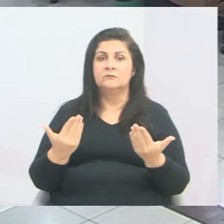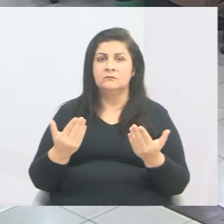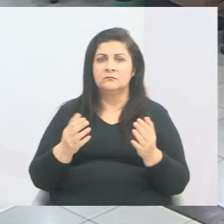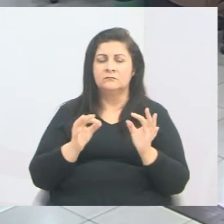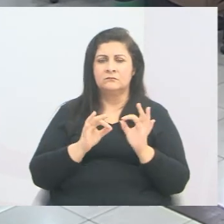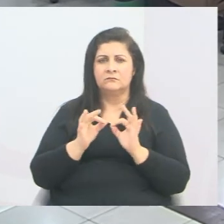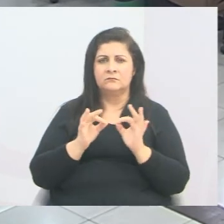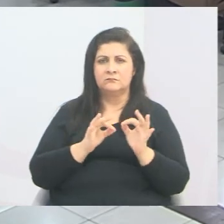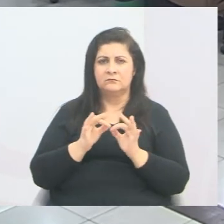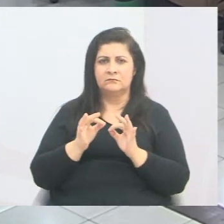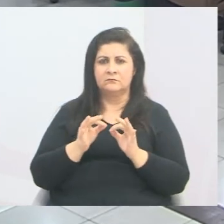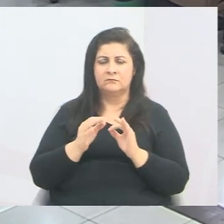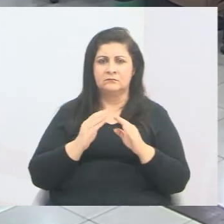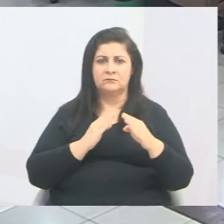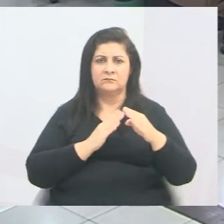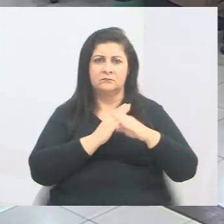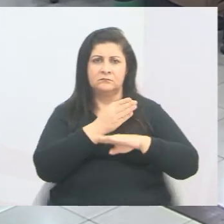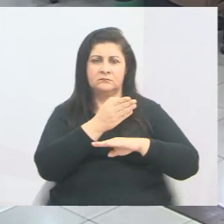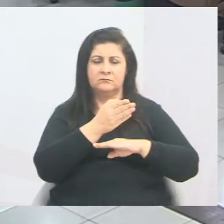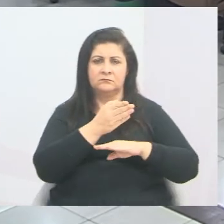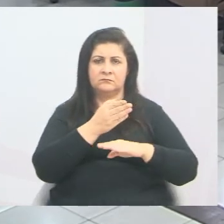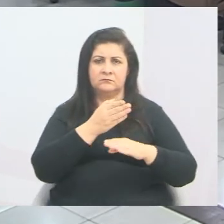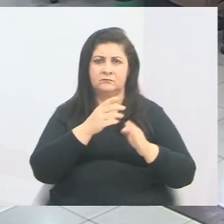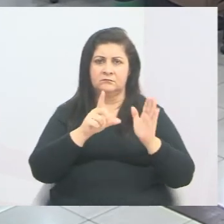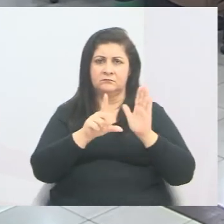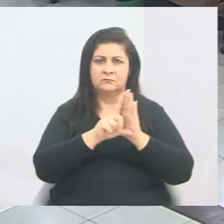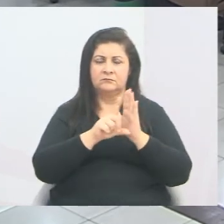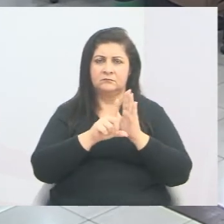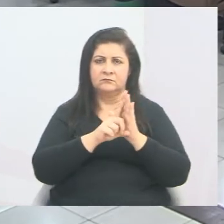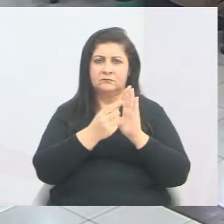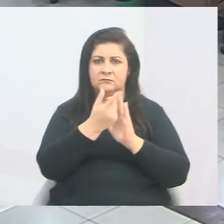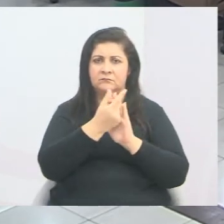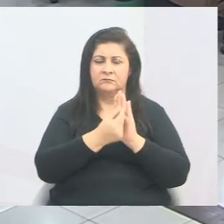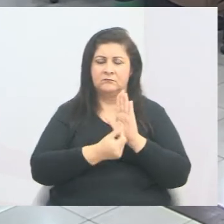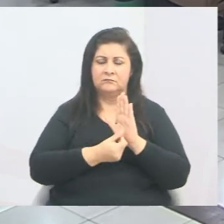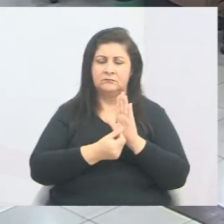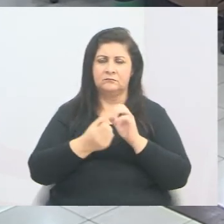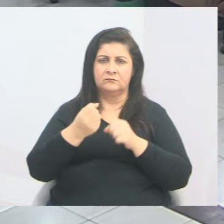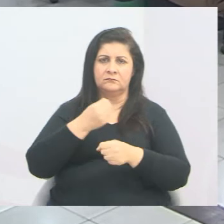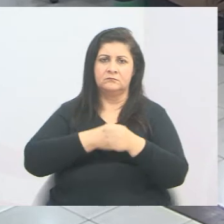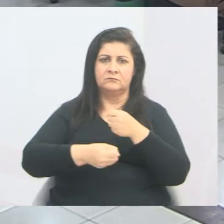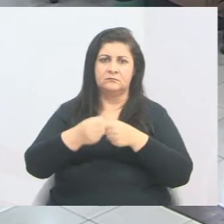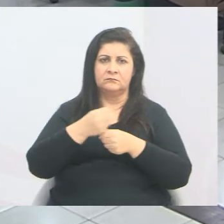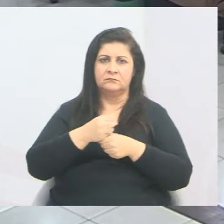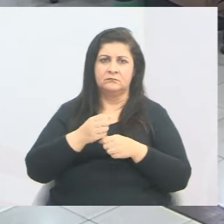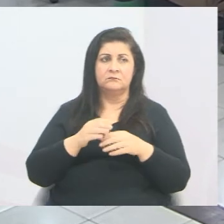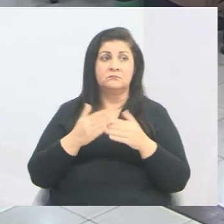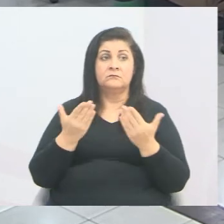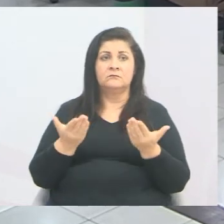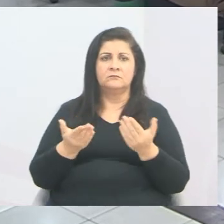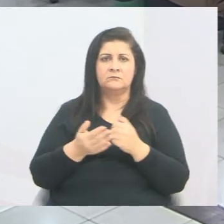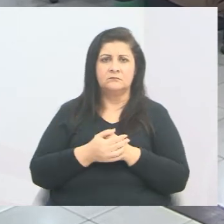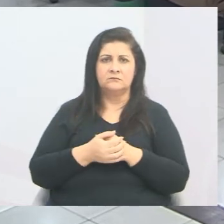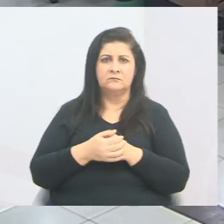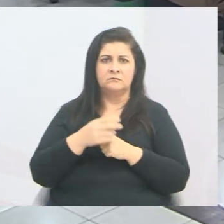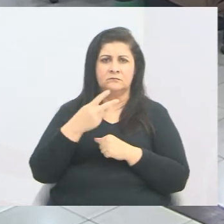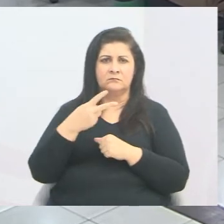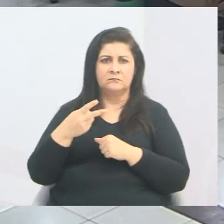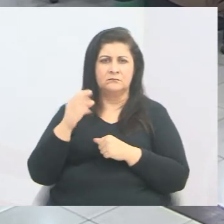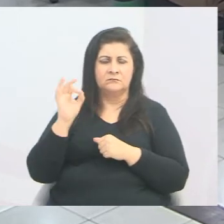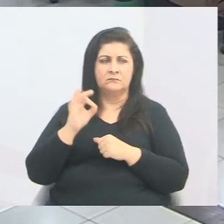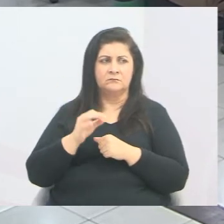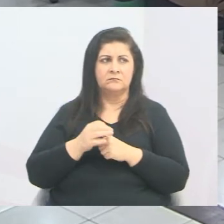quando aprovaram a lei orçamentária no ano passado? Qual é a possibilidade de remanejamento? Está em